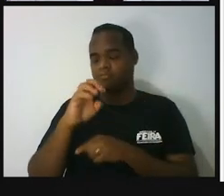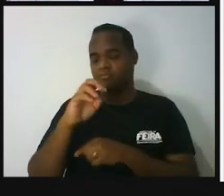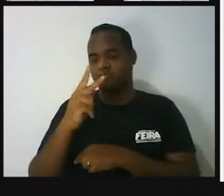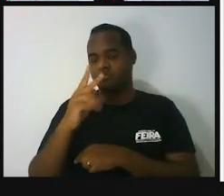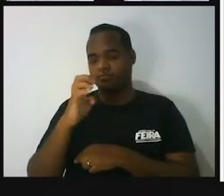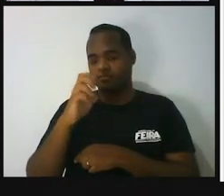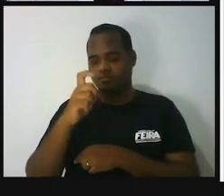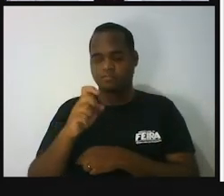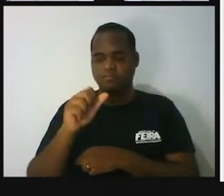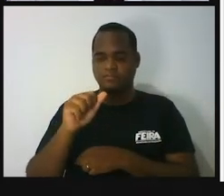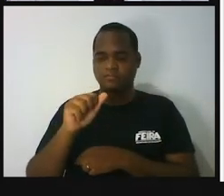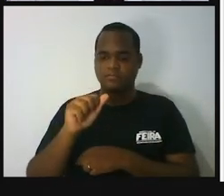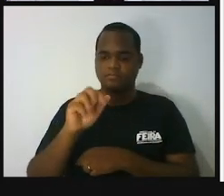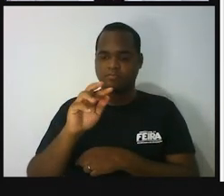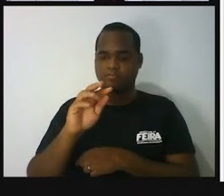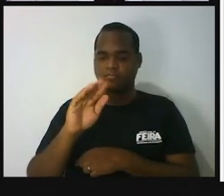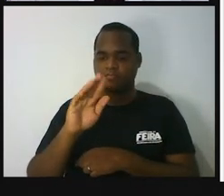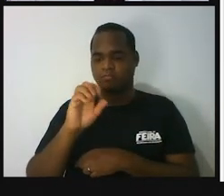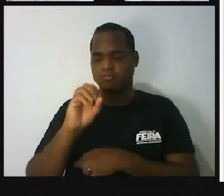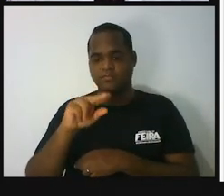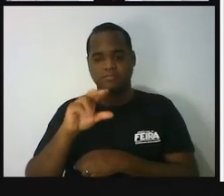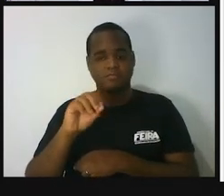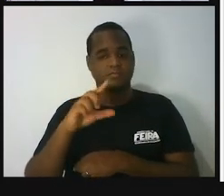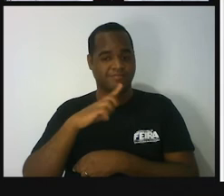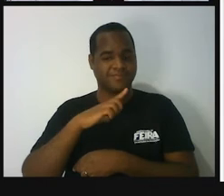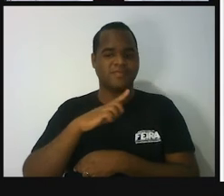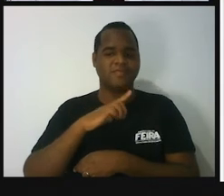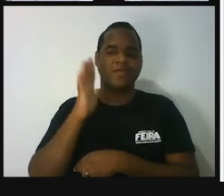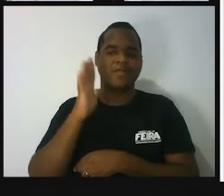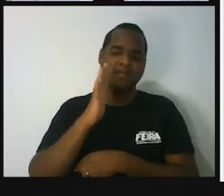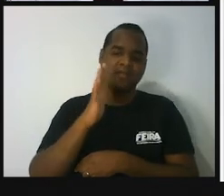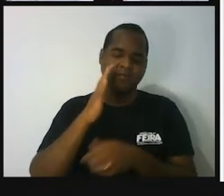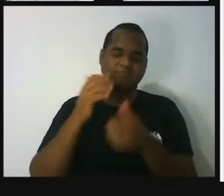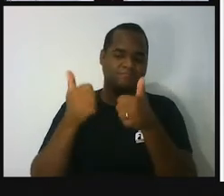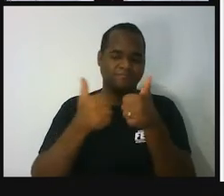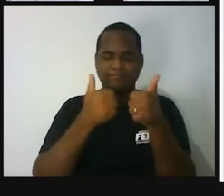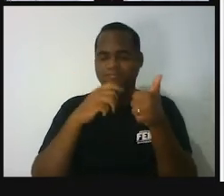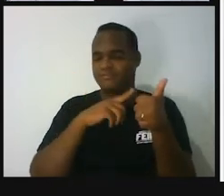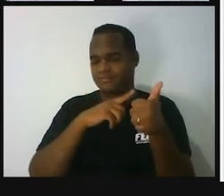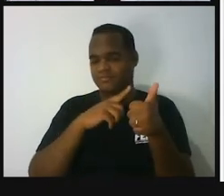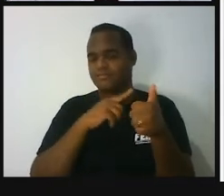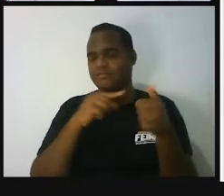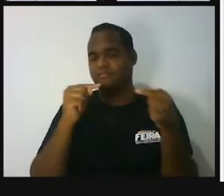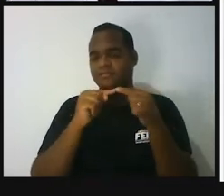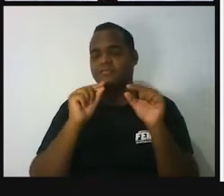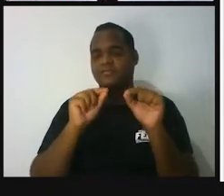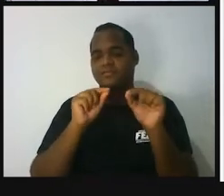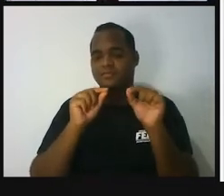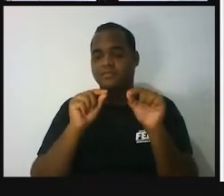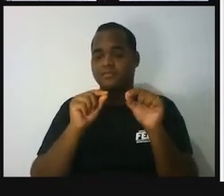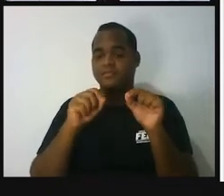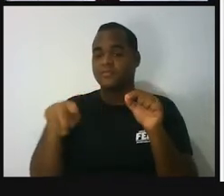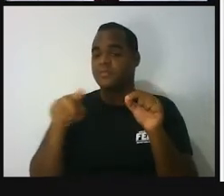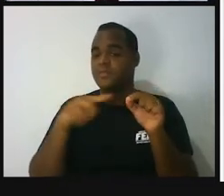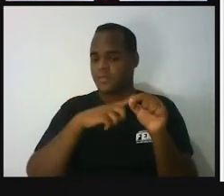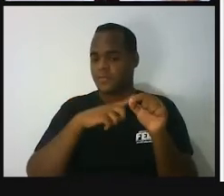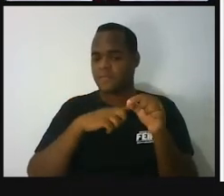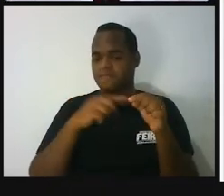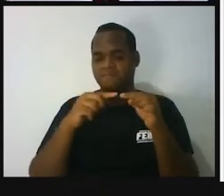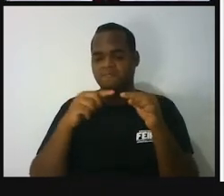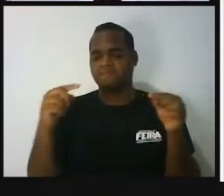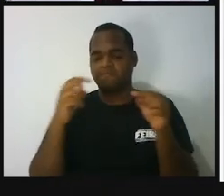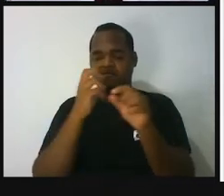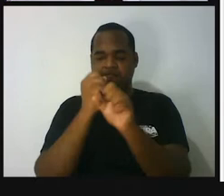hexágono. Mas tem um negócio bem bacana aqui nesse hexágono. A gente tem como medir